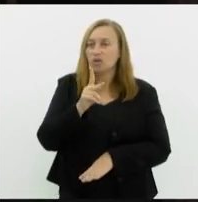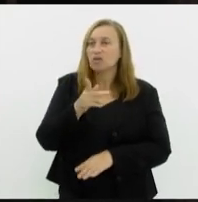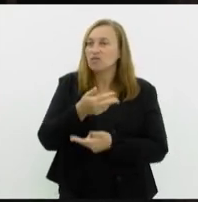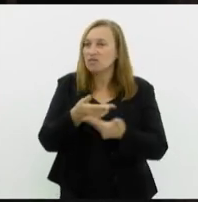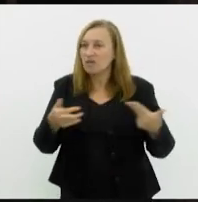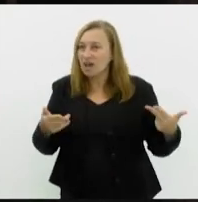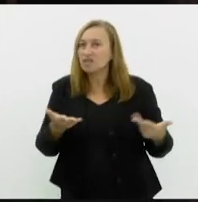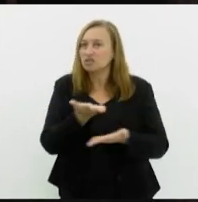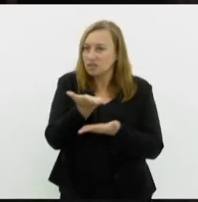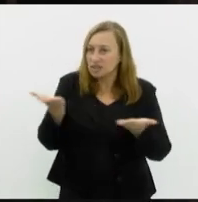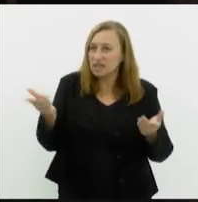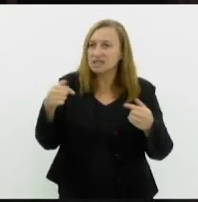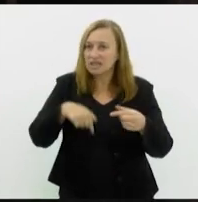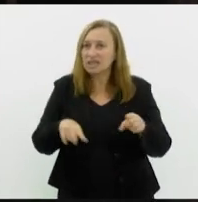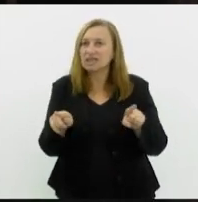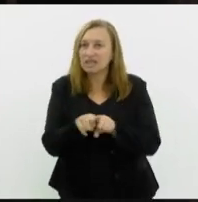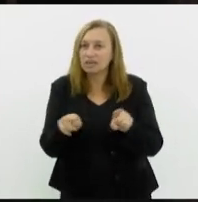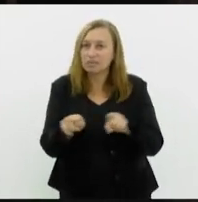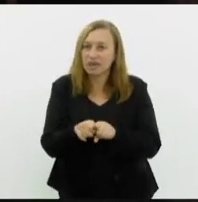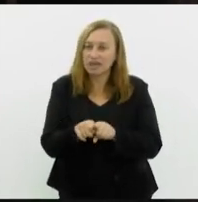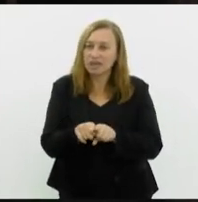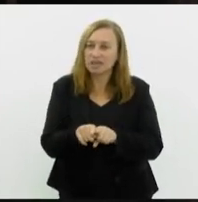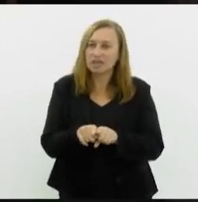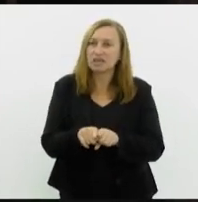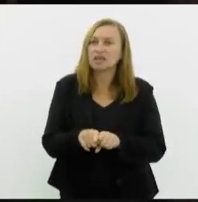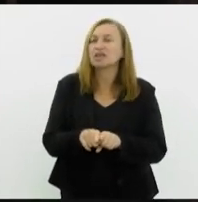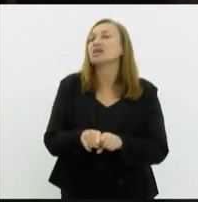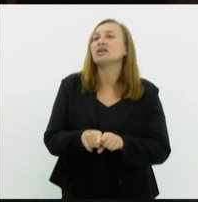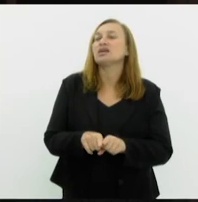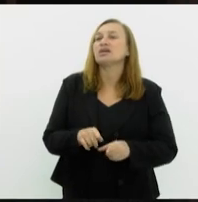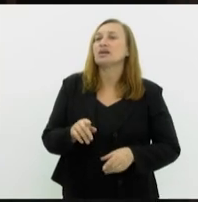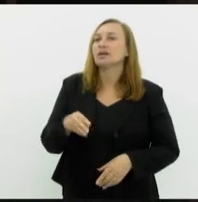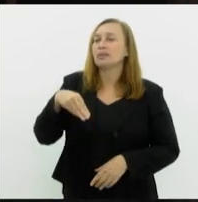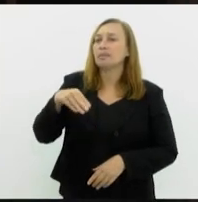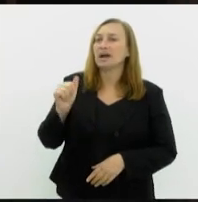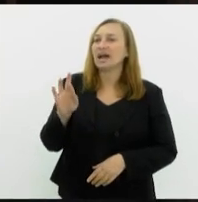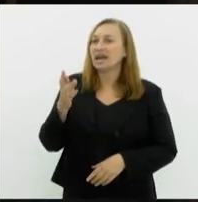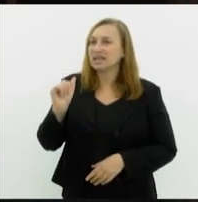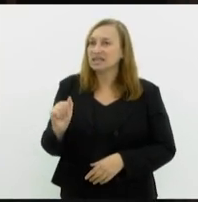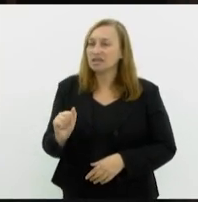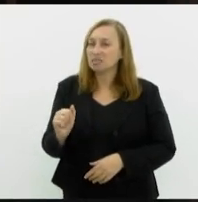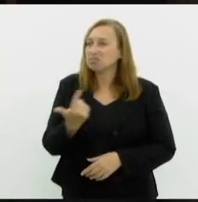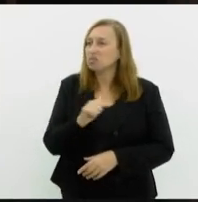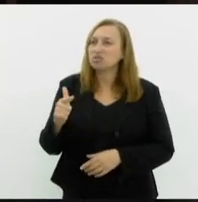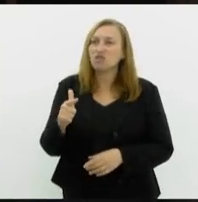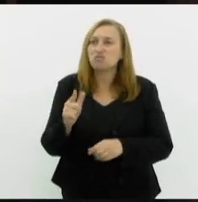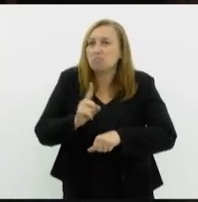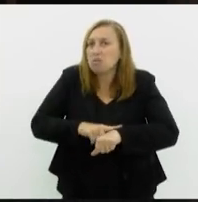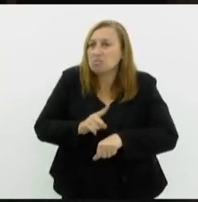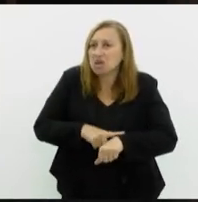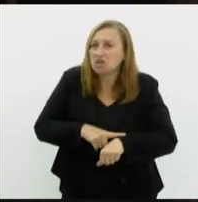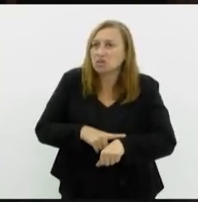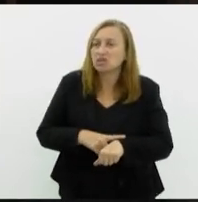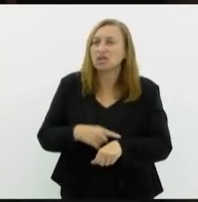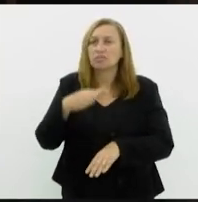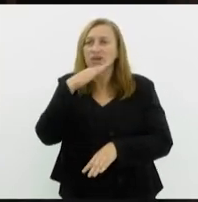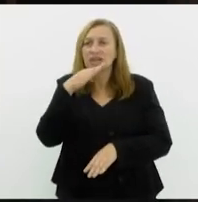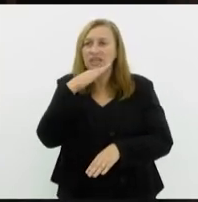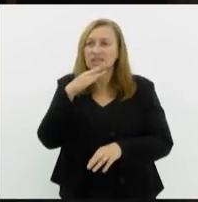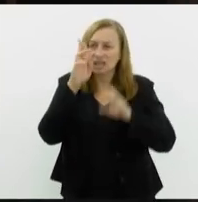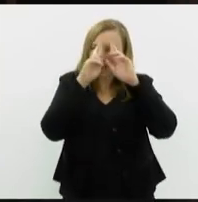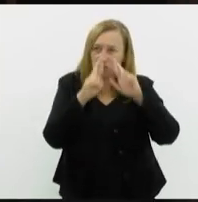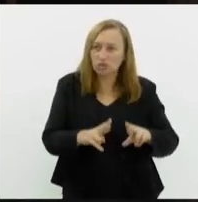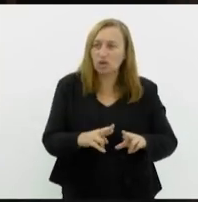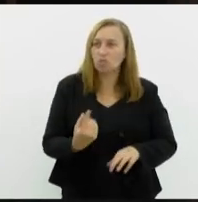de vocês aqui que passaram no Fundamental em Mangaratiba, e não teve momento em que Mangaratiba foi respeitado por um